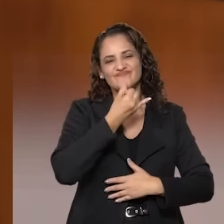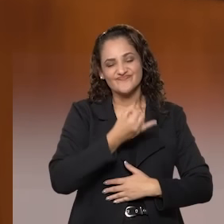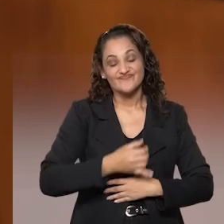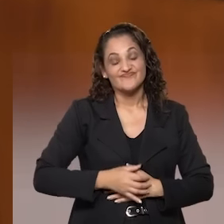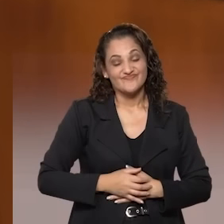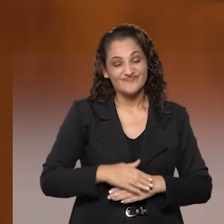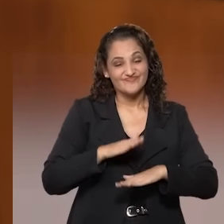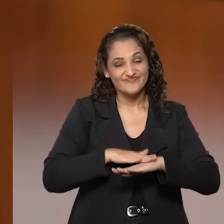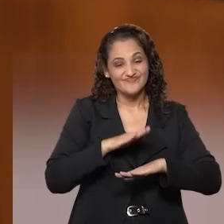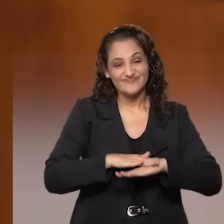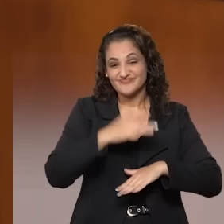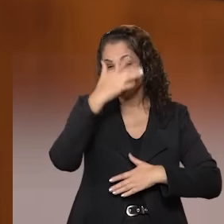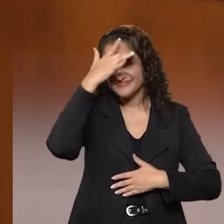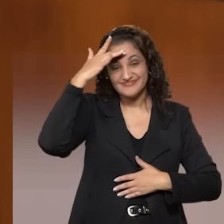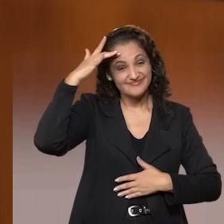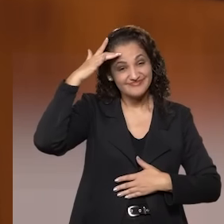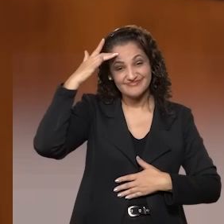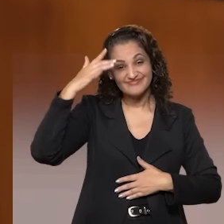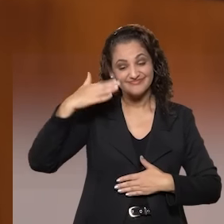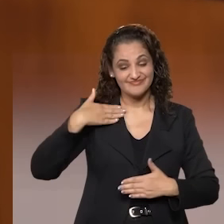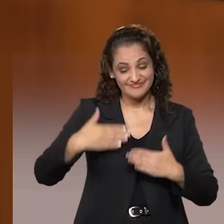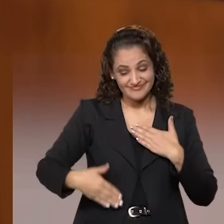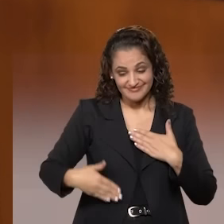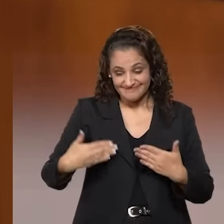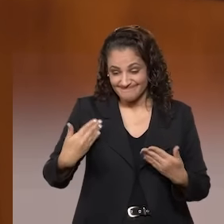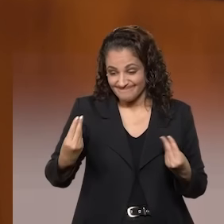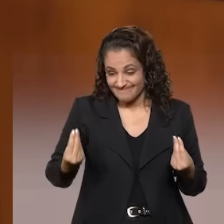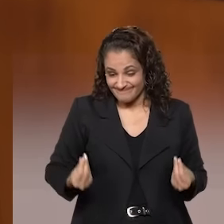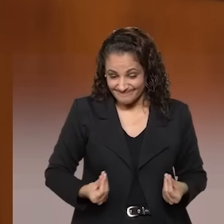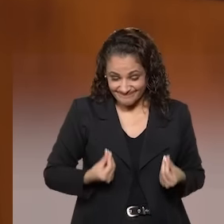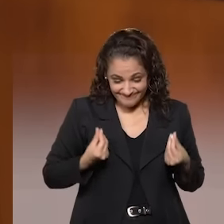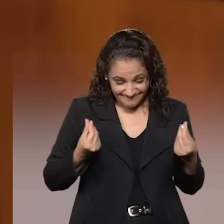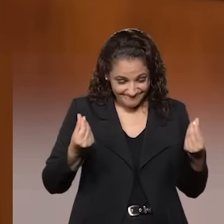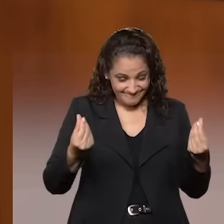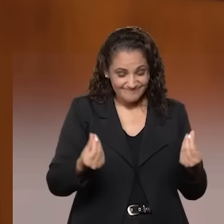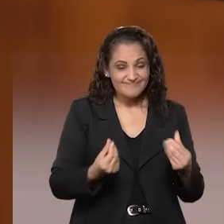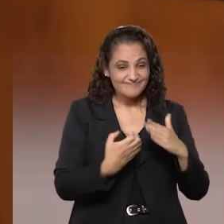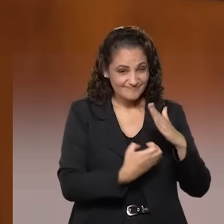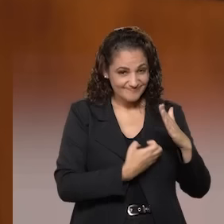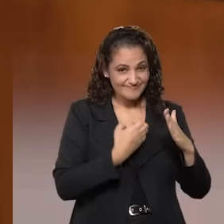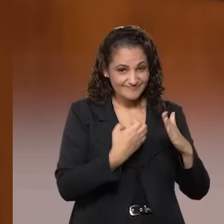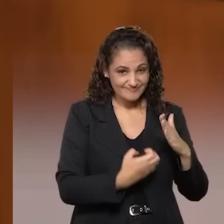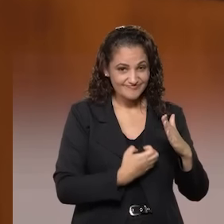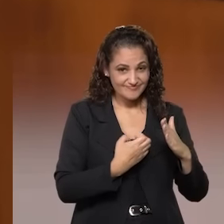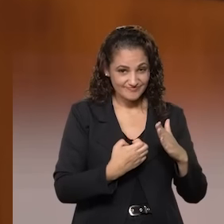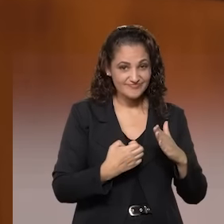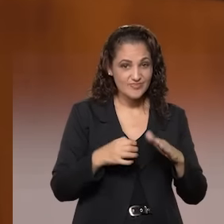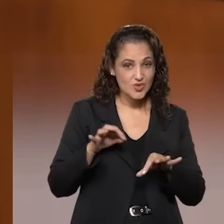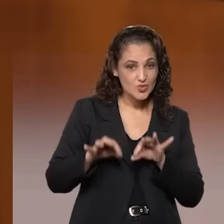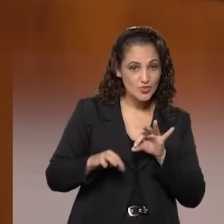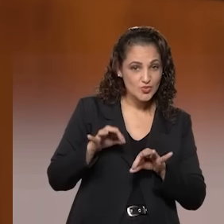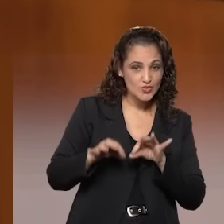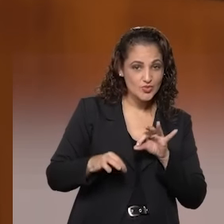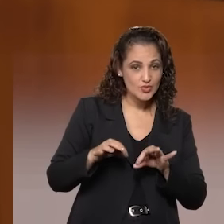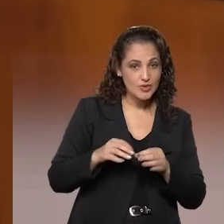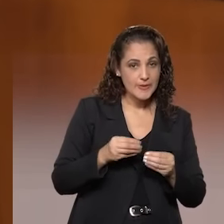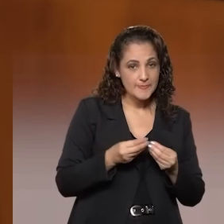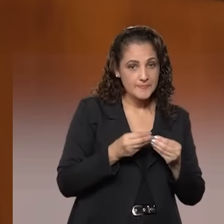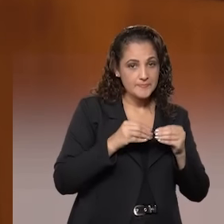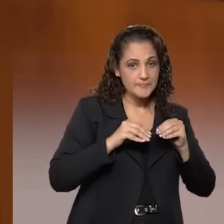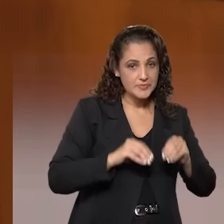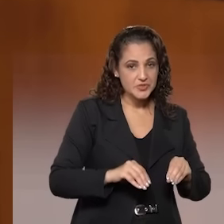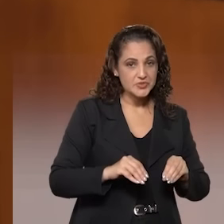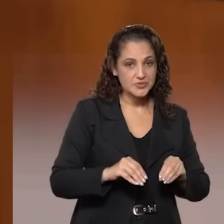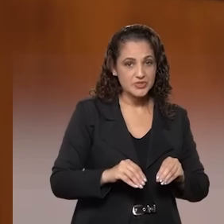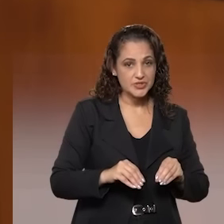falo empresa pessoa pessoa jurídica ela vai ter o prejuízo ela vai ter o ônus Mas quem faz